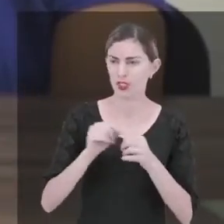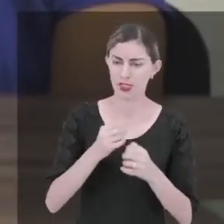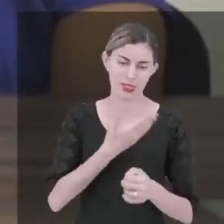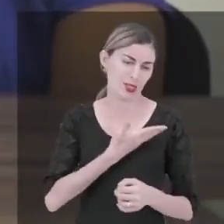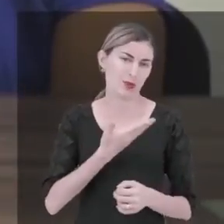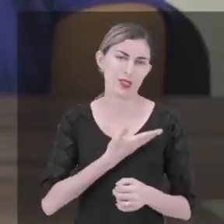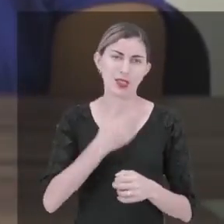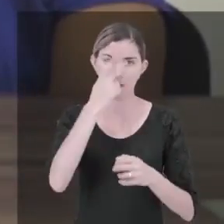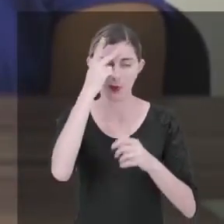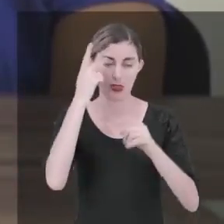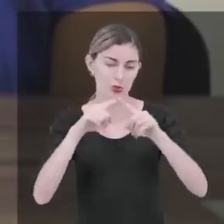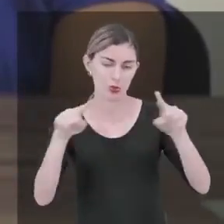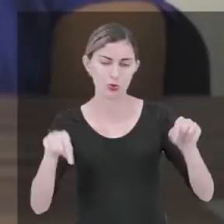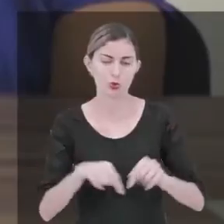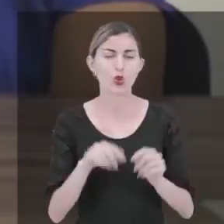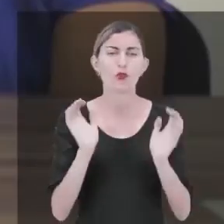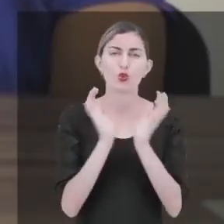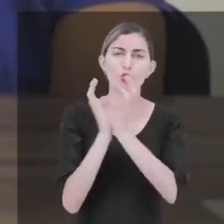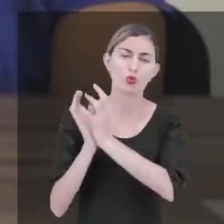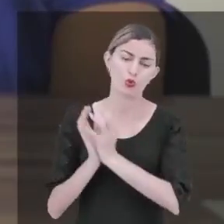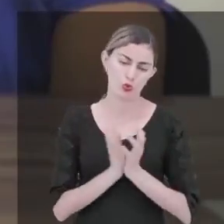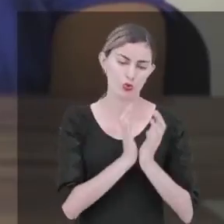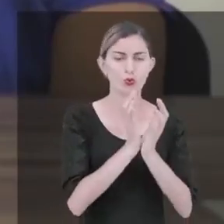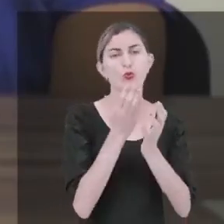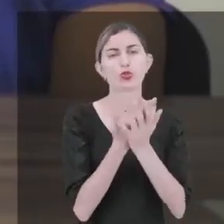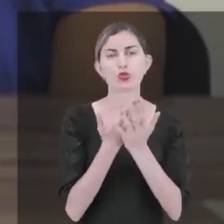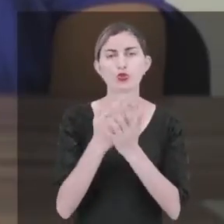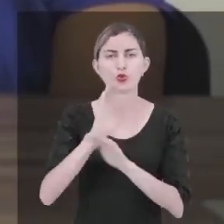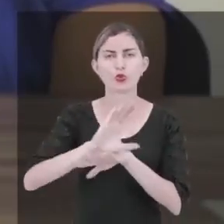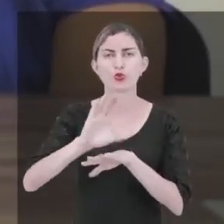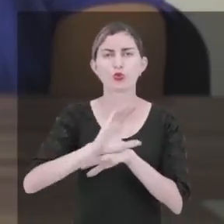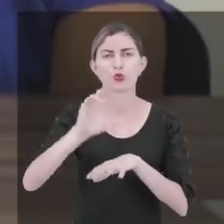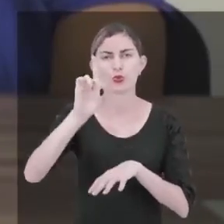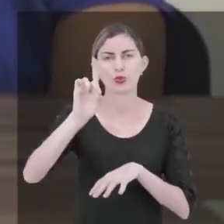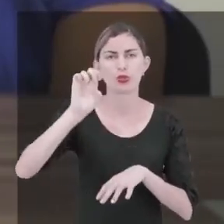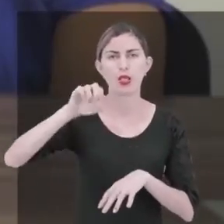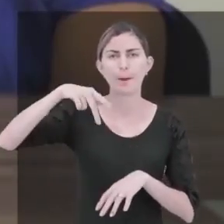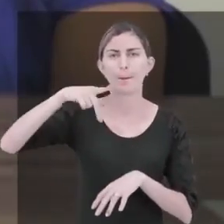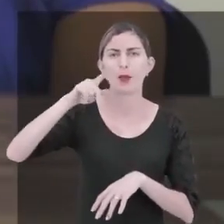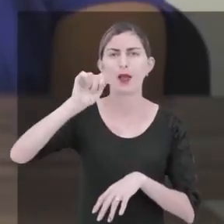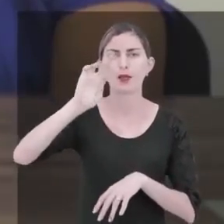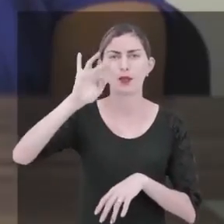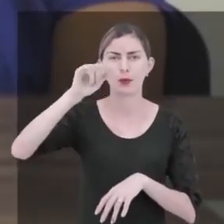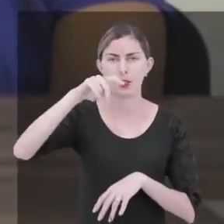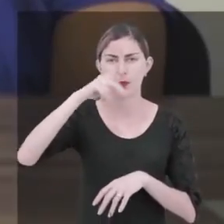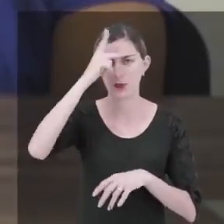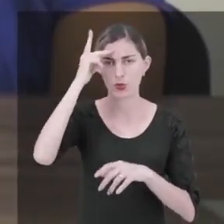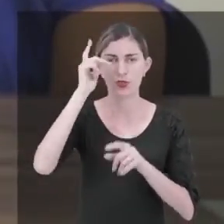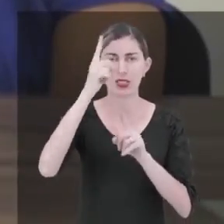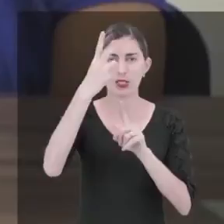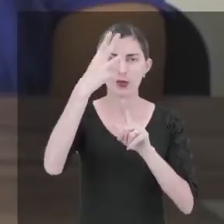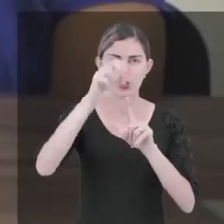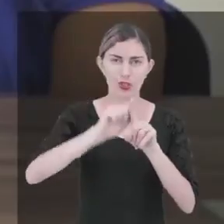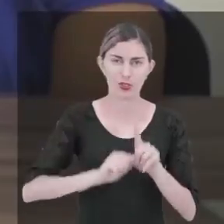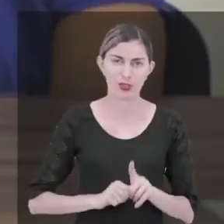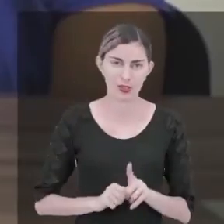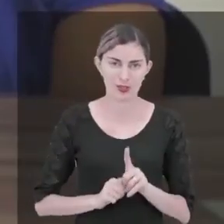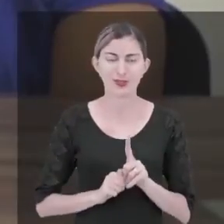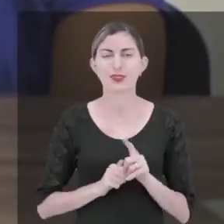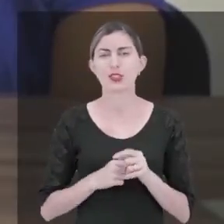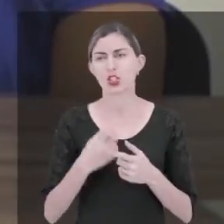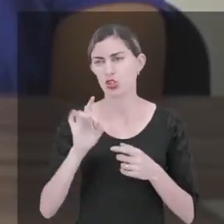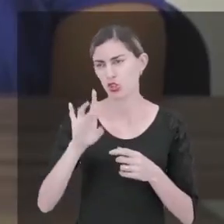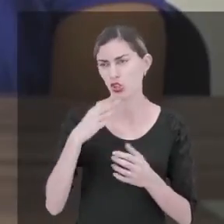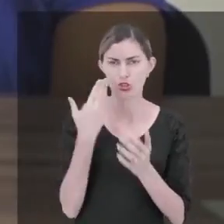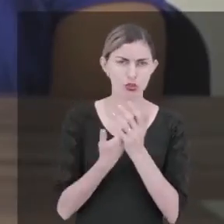Fiz amizade com o pessoal da sala e a gente fez grupo de estudo. O curso do departamento de pessoal nessa época foi de 3 meses. E